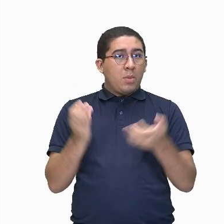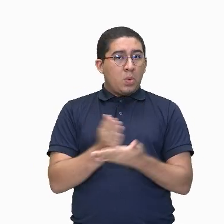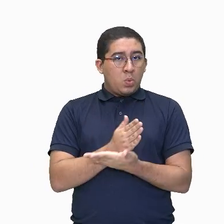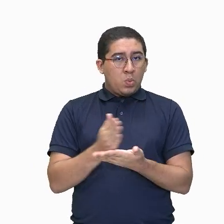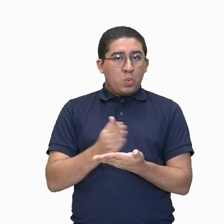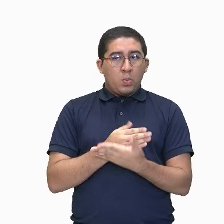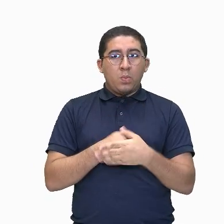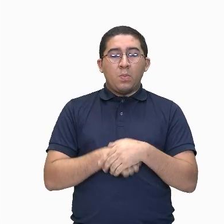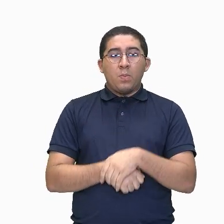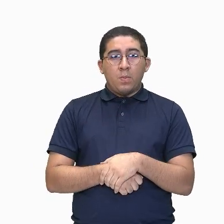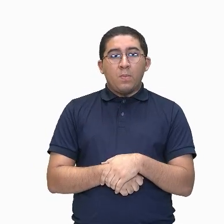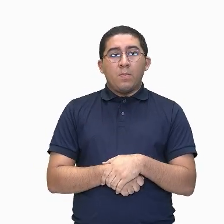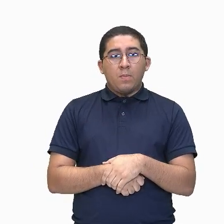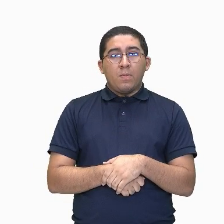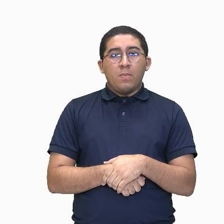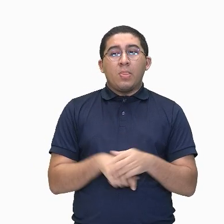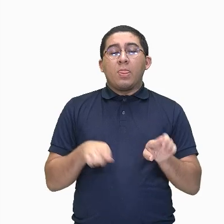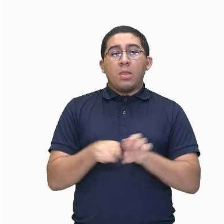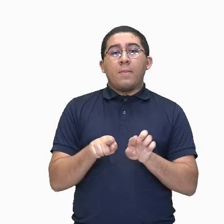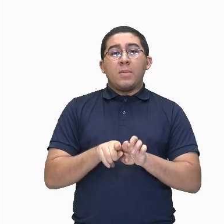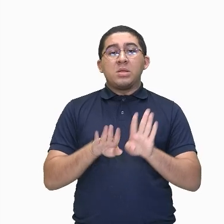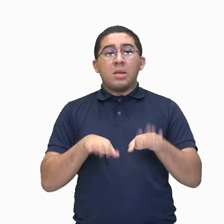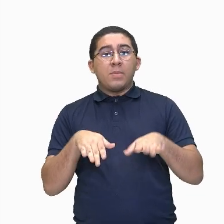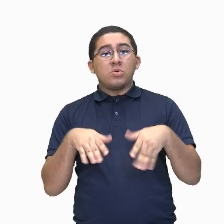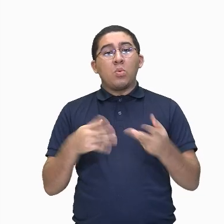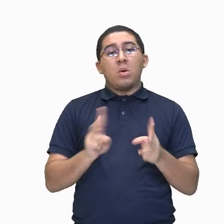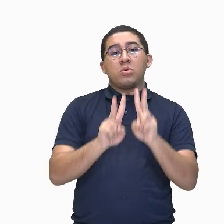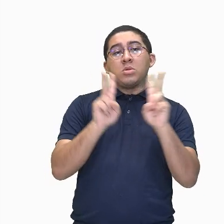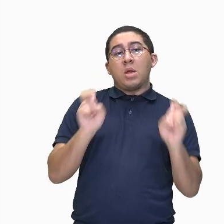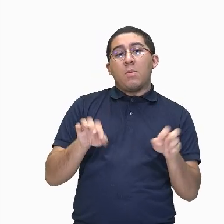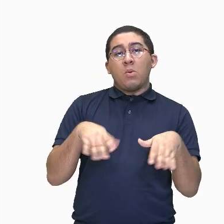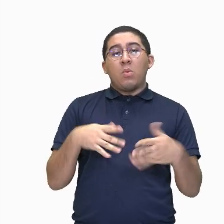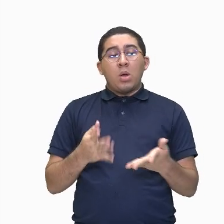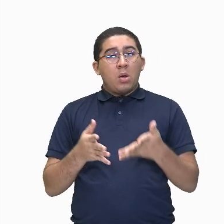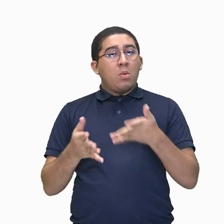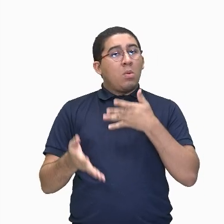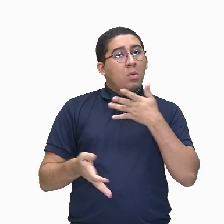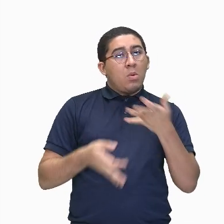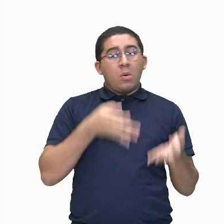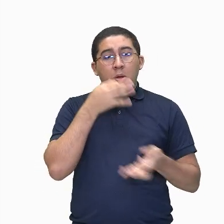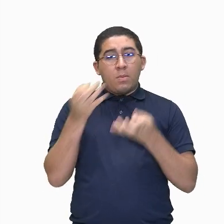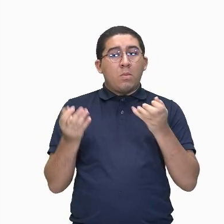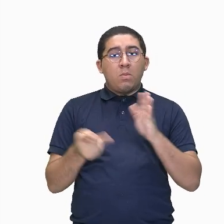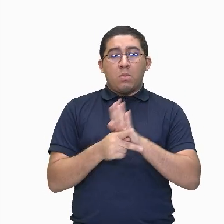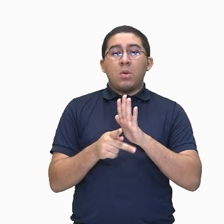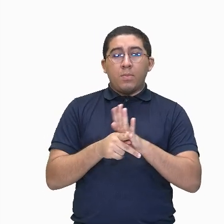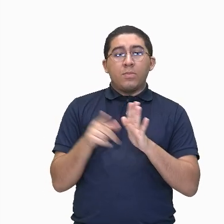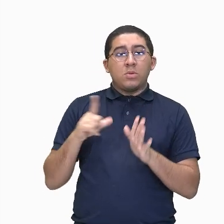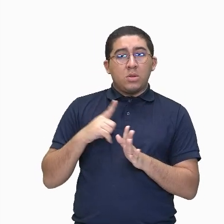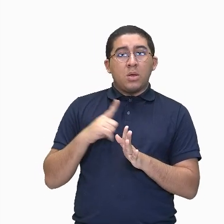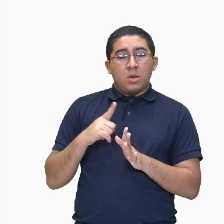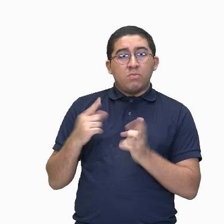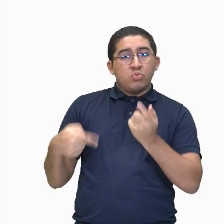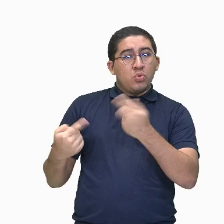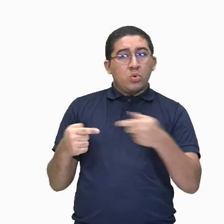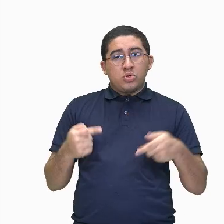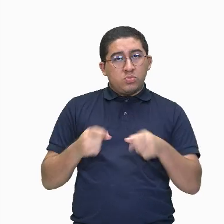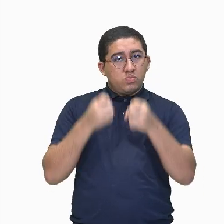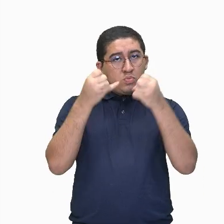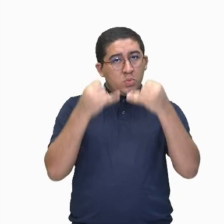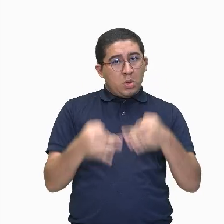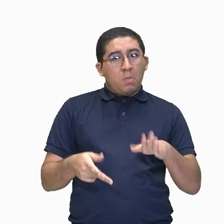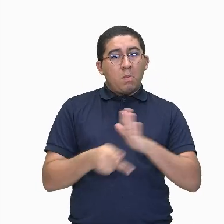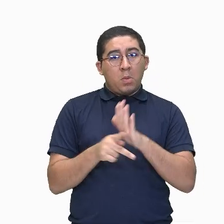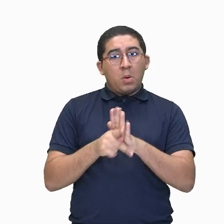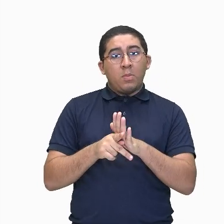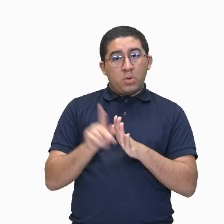tema. E aí depende muito qual é o tema, qual é o assunto que será explorado